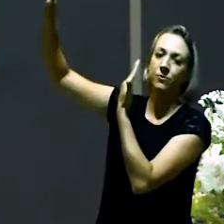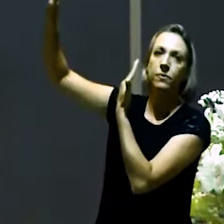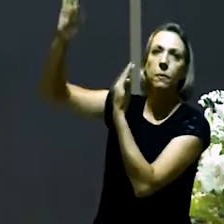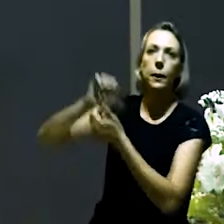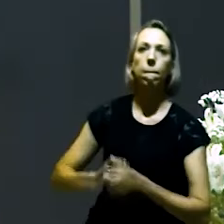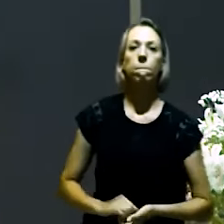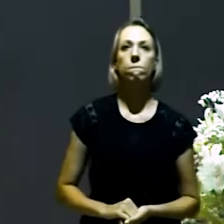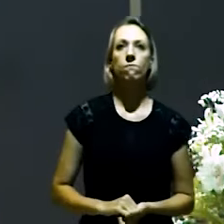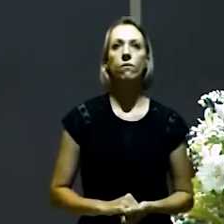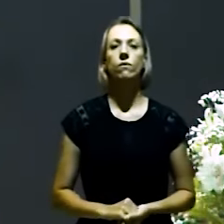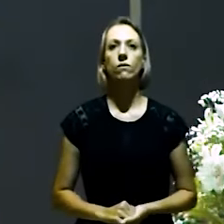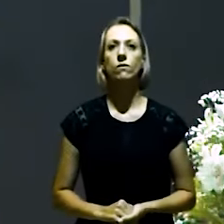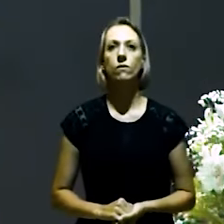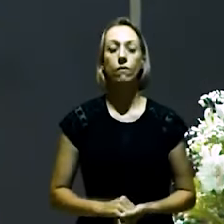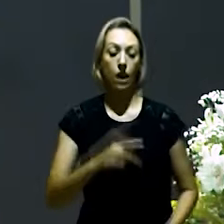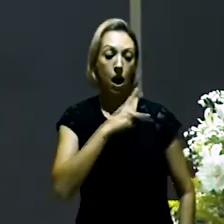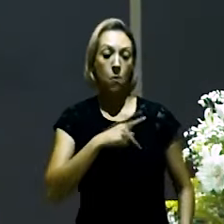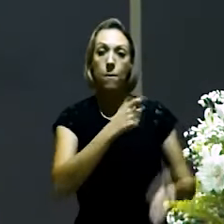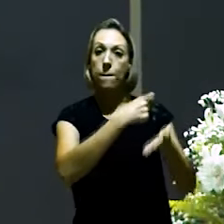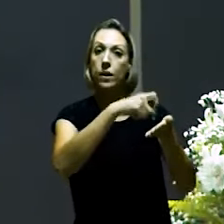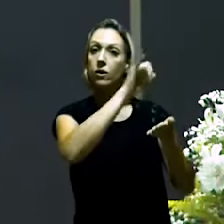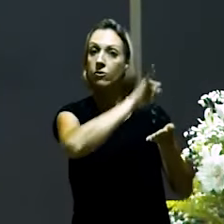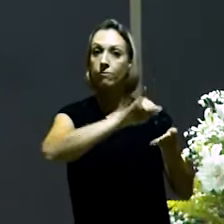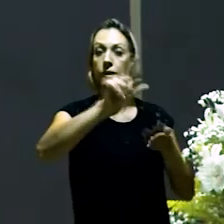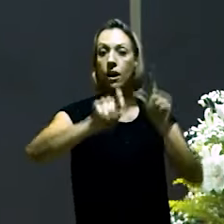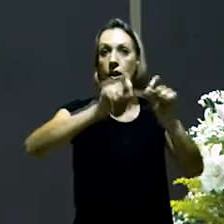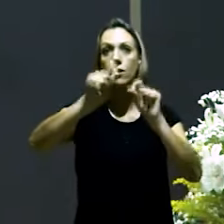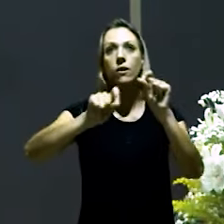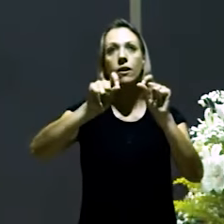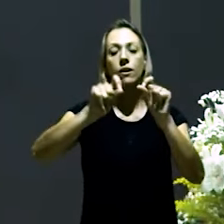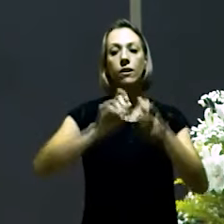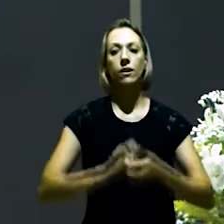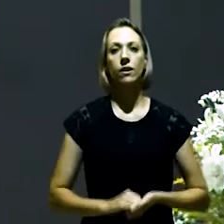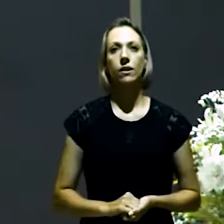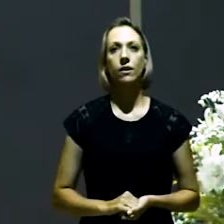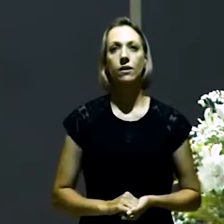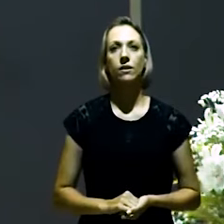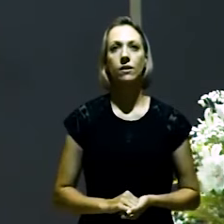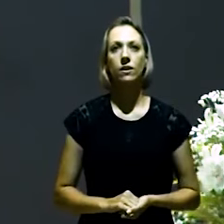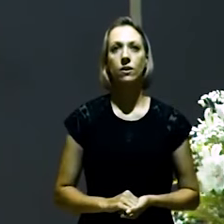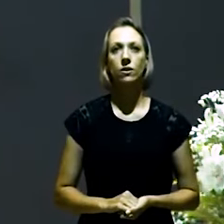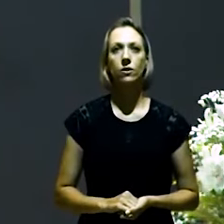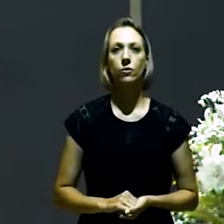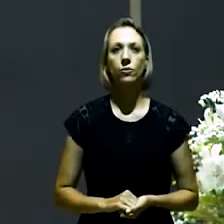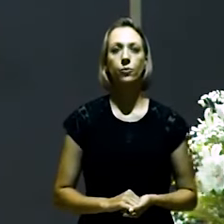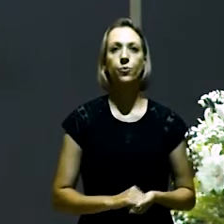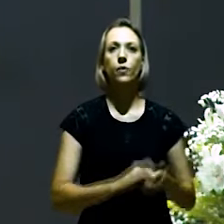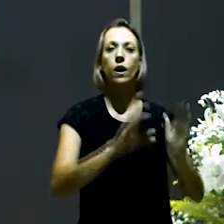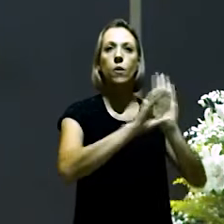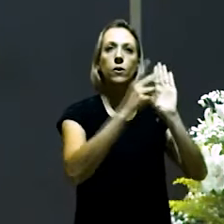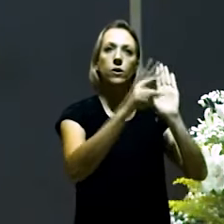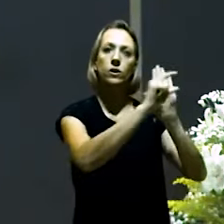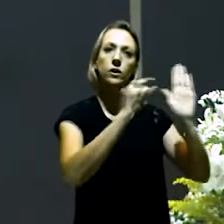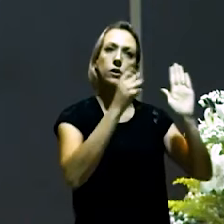viu, por isso Paulo fala de rudimentos deste mundo. Há muitas possibilidades de interpretação para o versículo 8 do capítulo 2 da carta